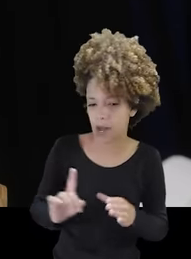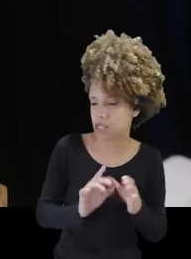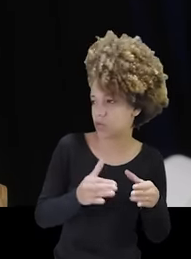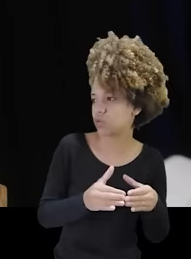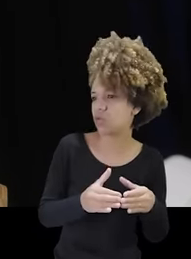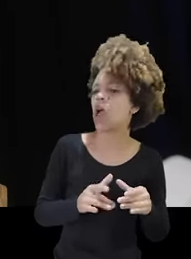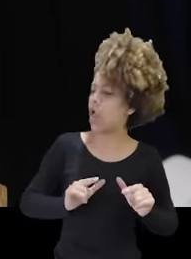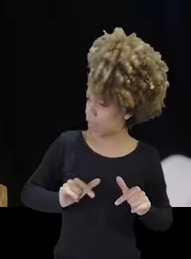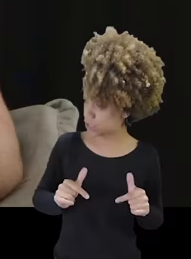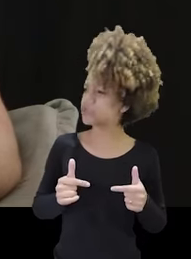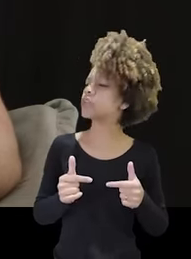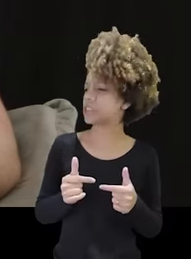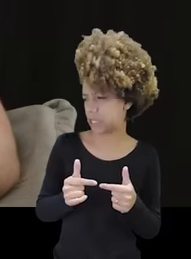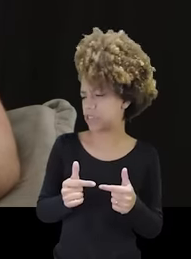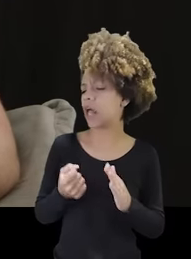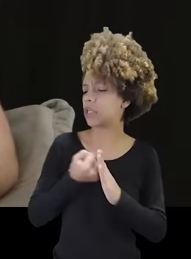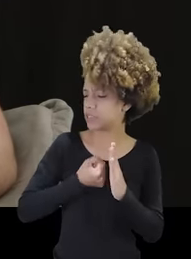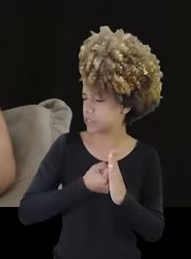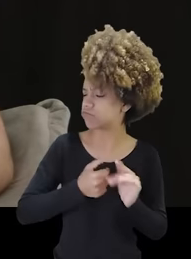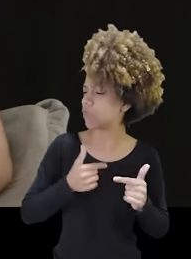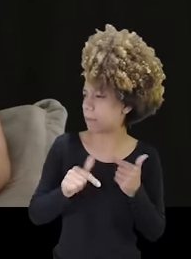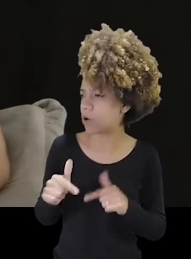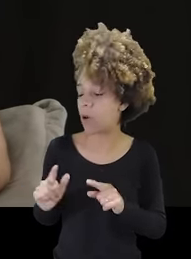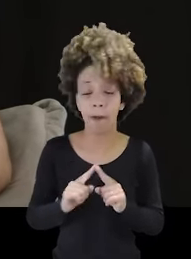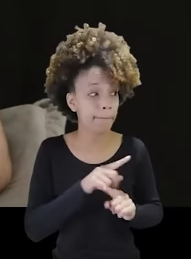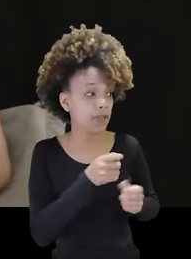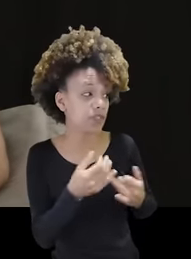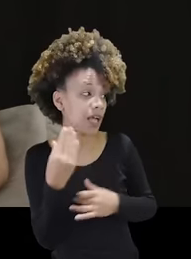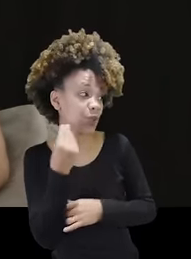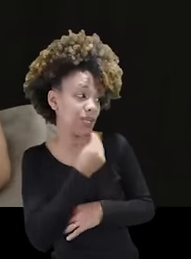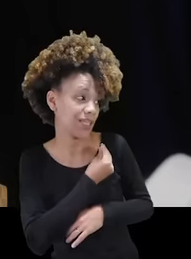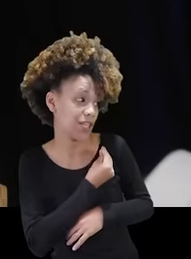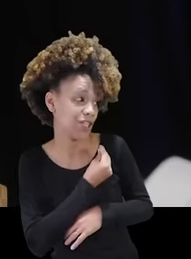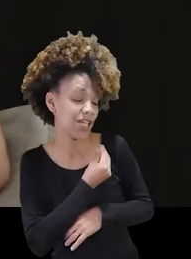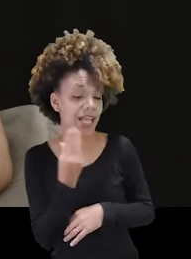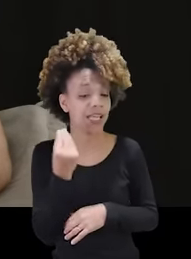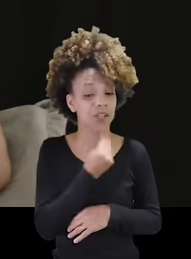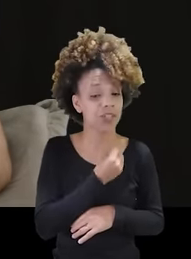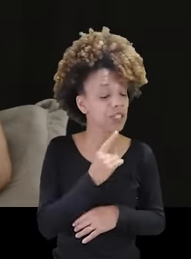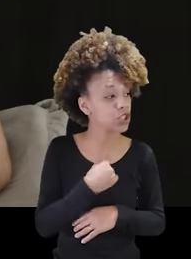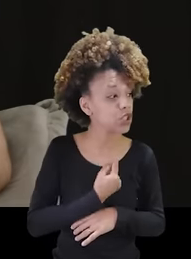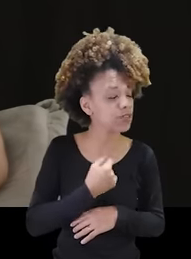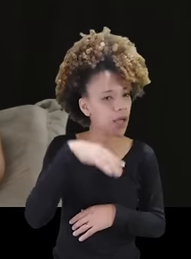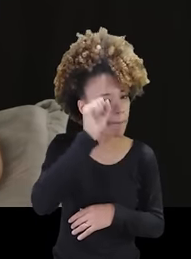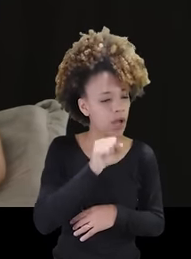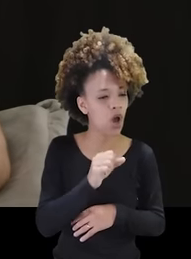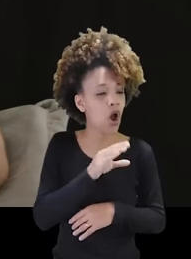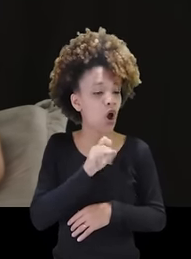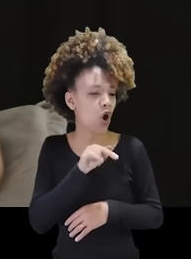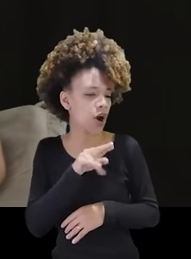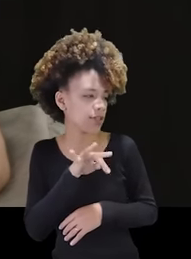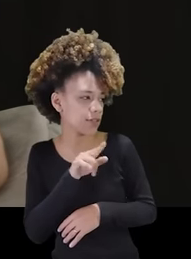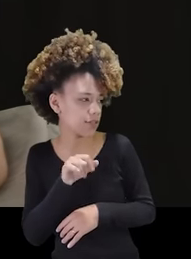entrar no grupo cara ela esforçada ela se dedicou a isso só que você tá falando com adolescente e adolescente que a gente aprendeu que Cortex